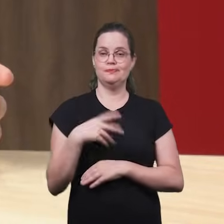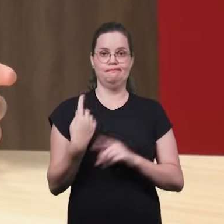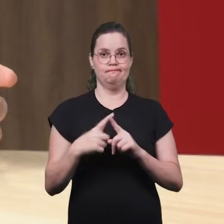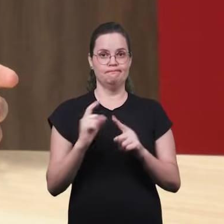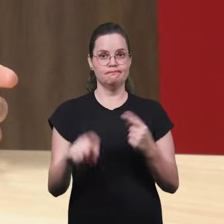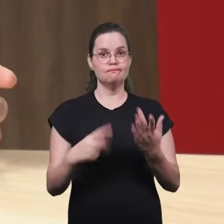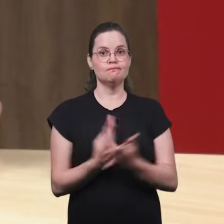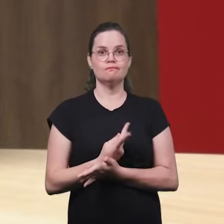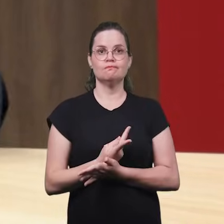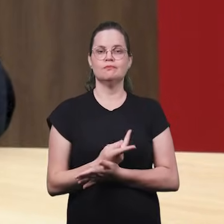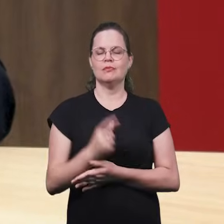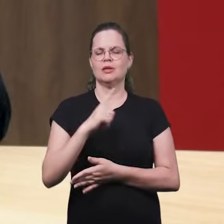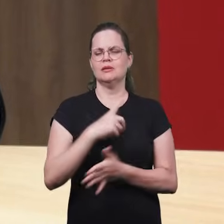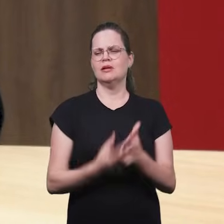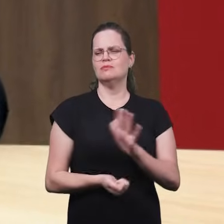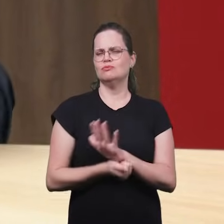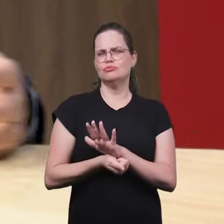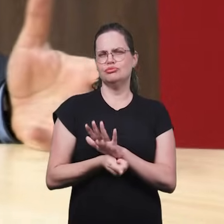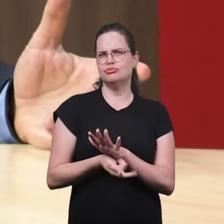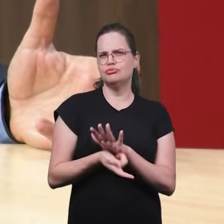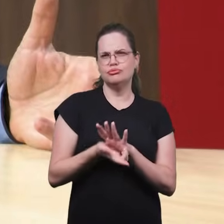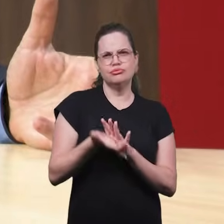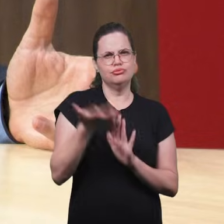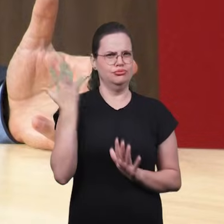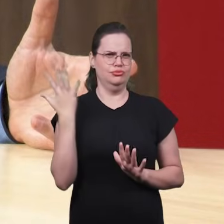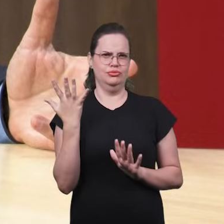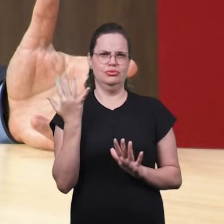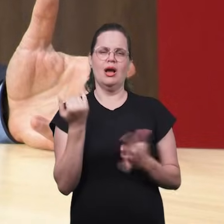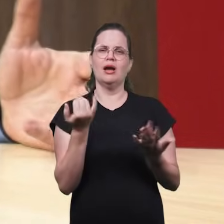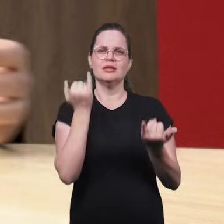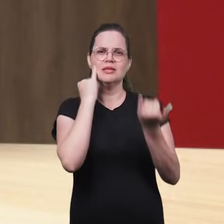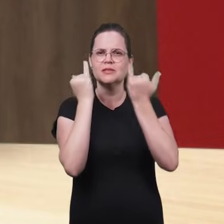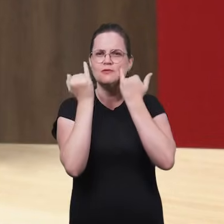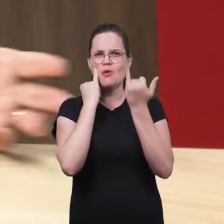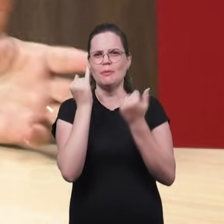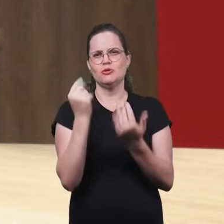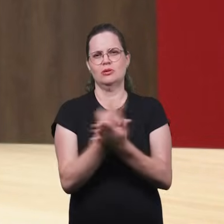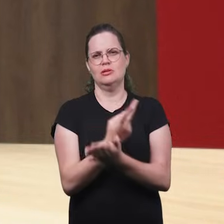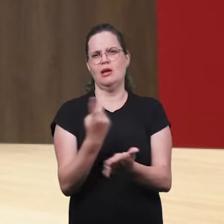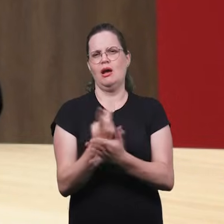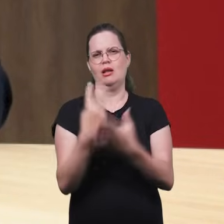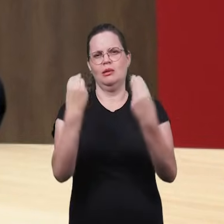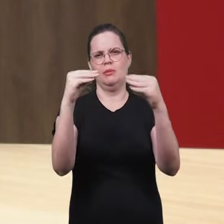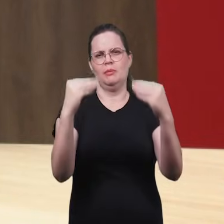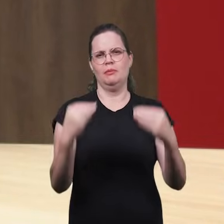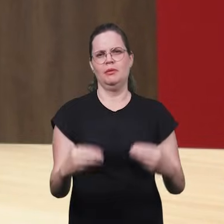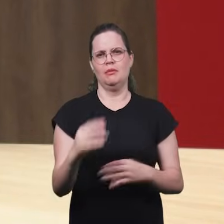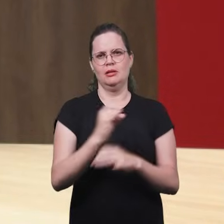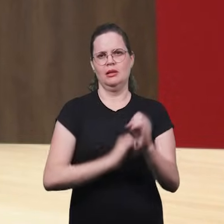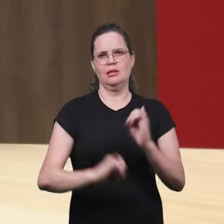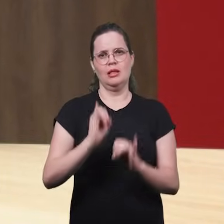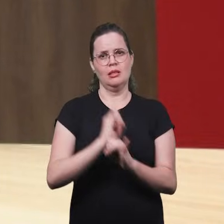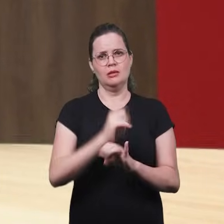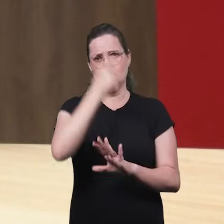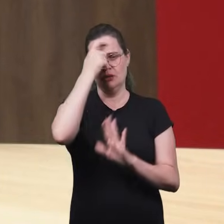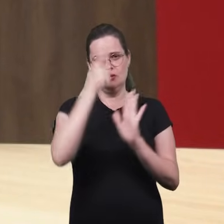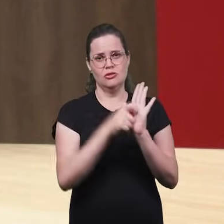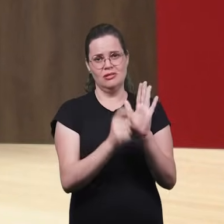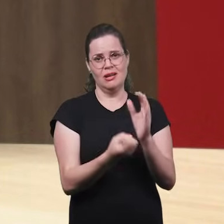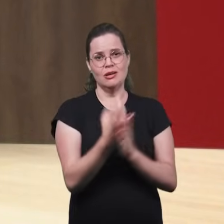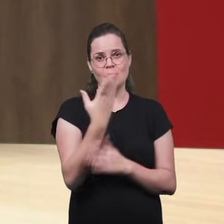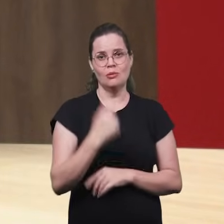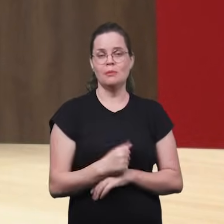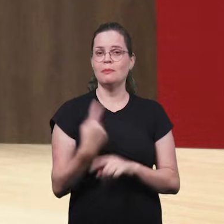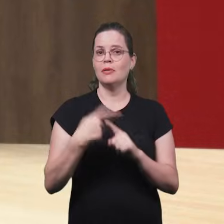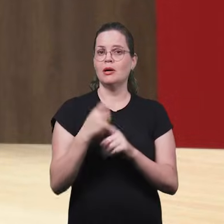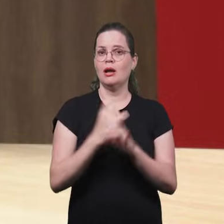Até porque há N registros de informações erradas que foram trazidas pela inteligência artificial. Até